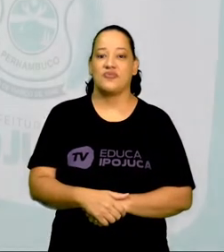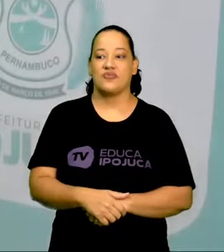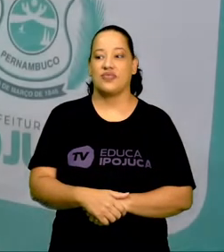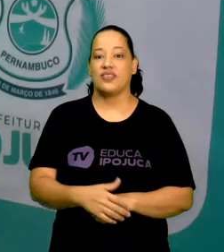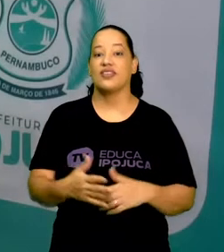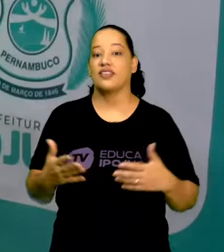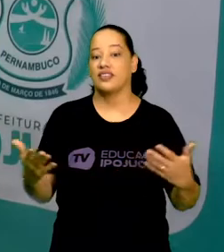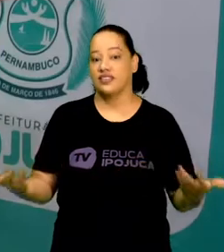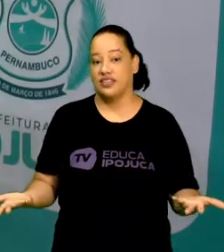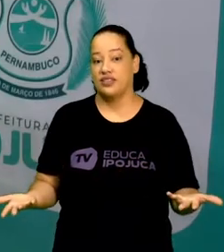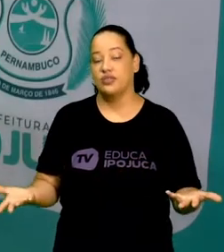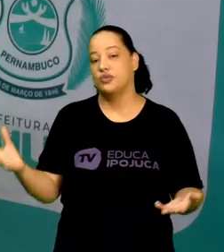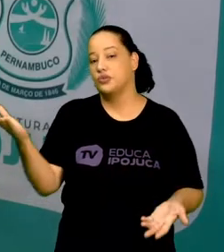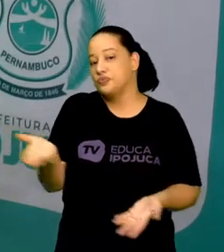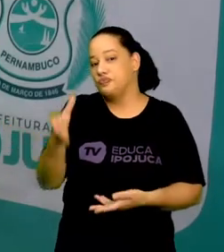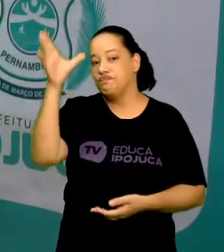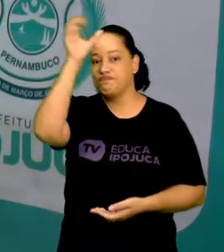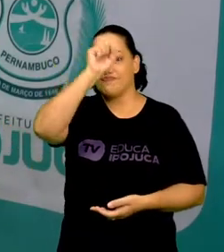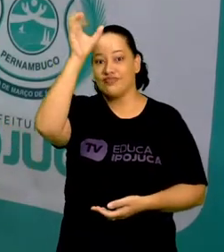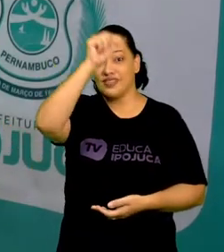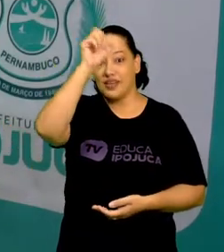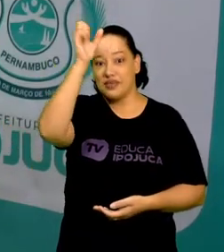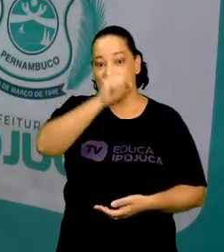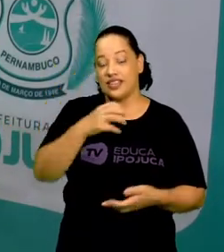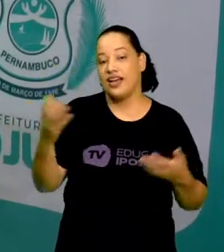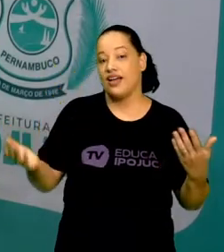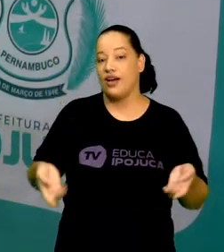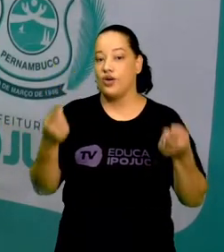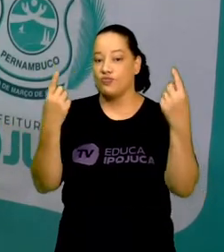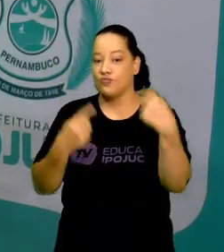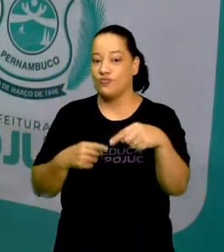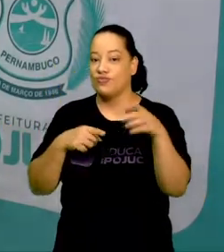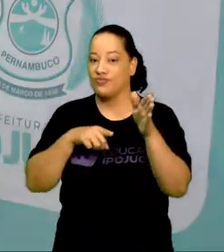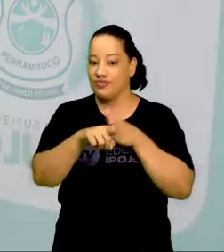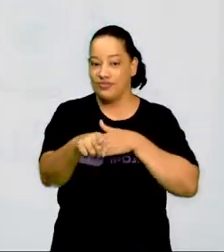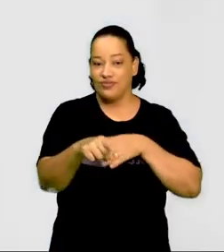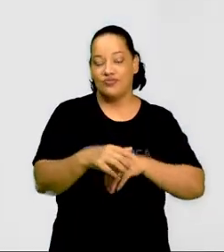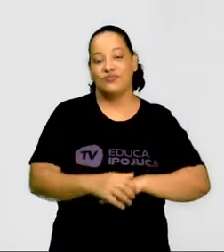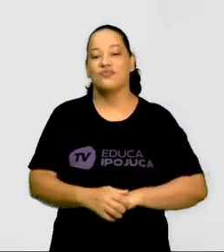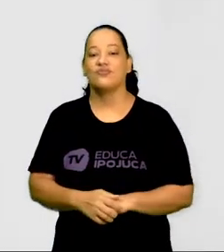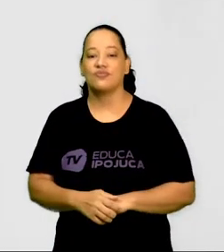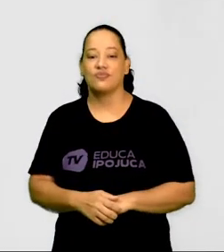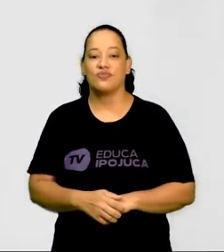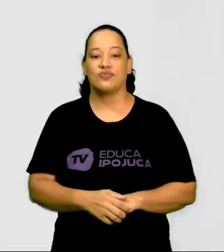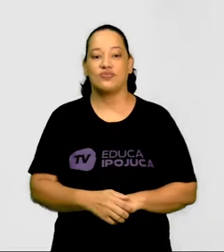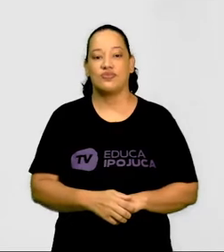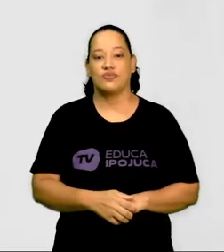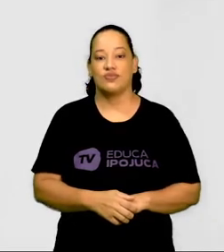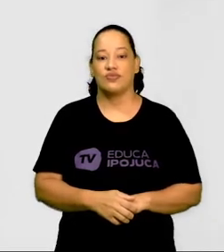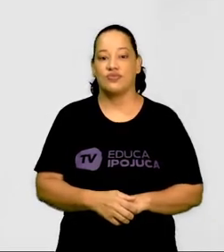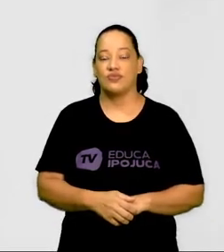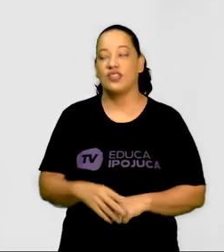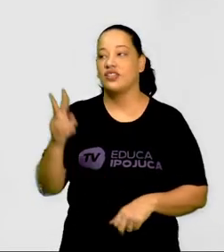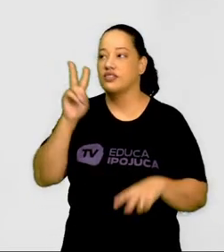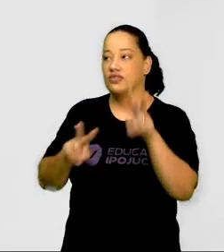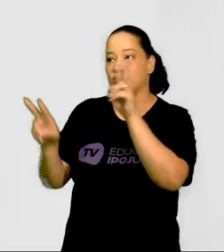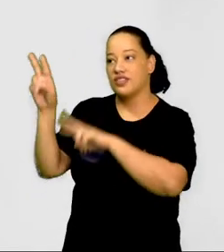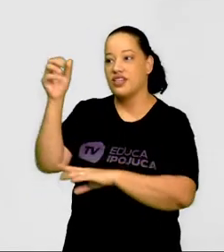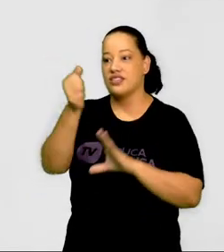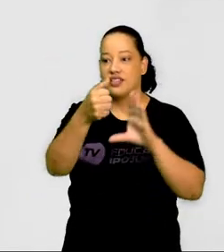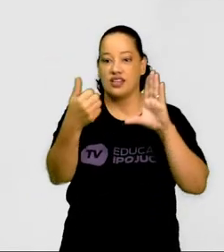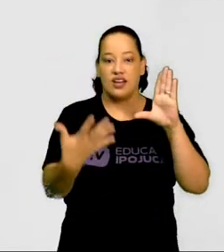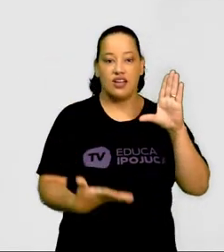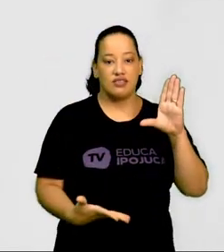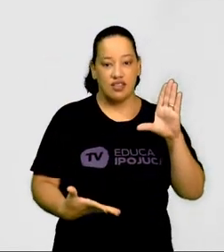Diante de tudo que aprendemos aqui, vamos para o nosso desafio. Diante da visualização das características